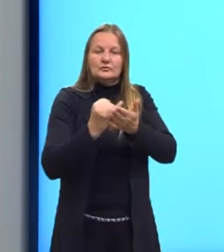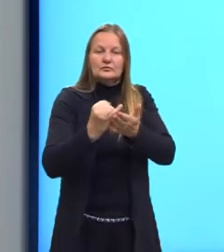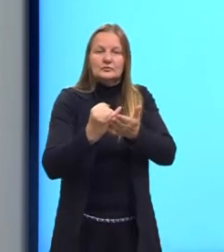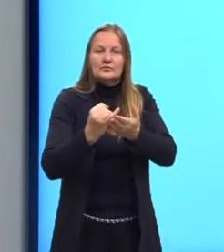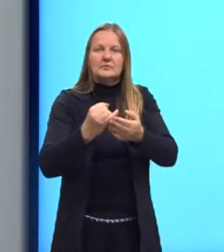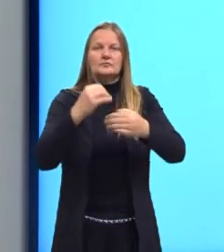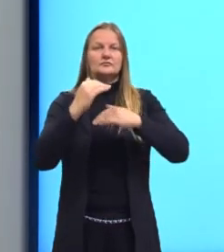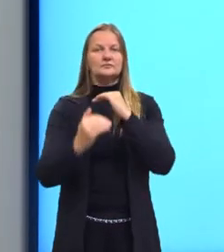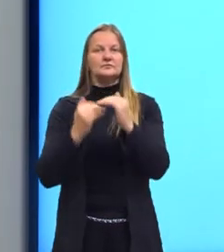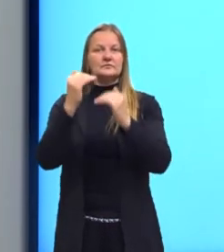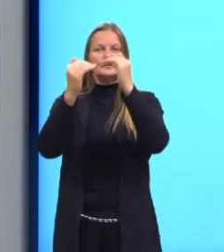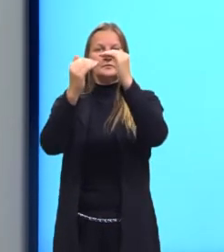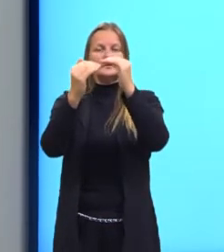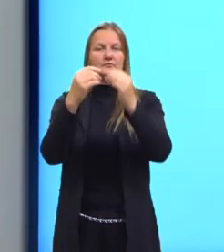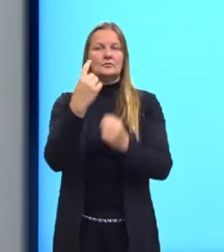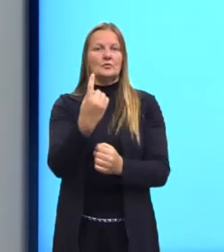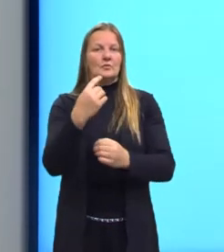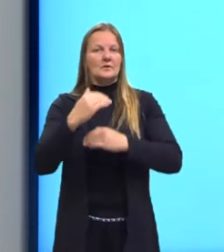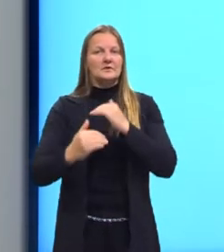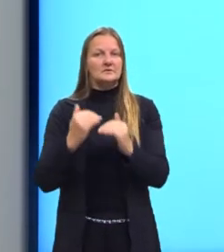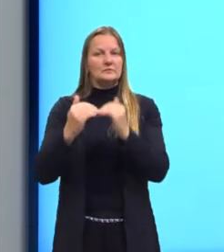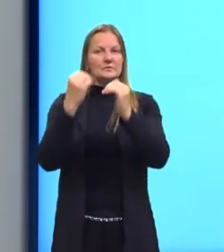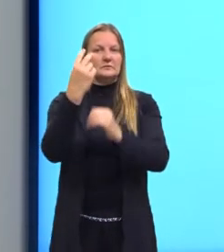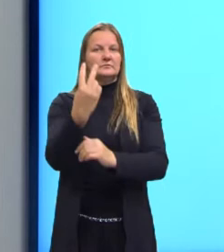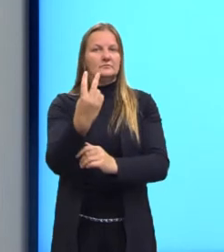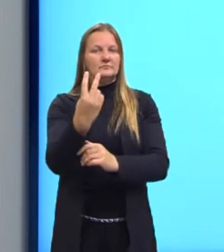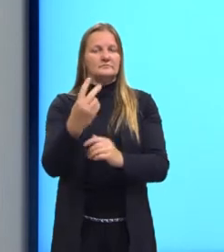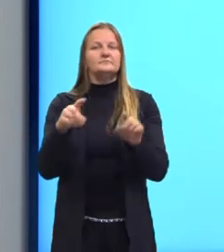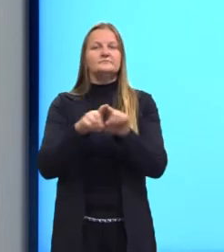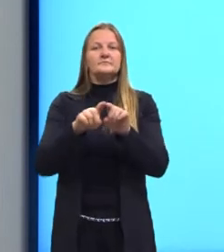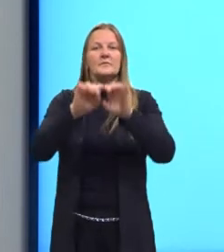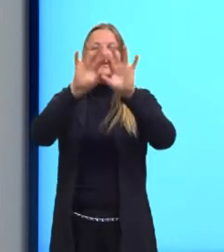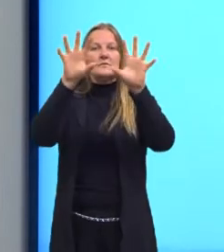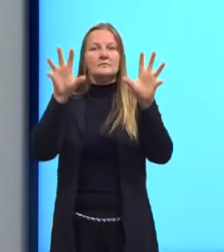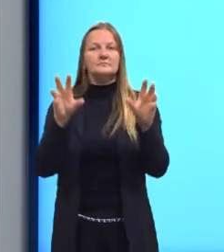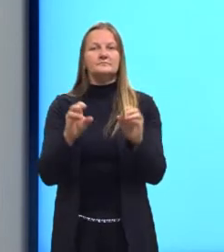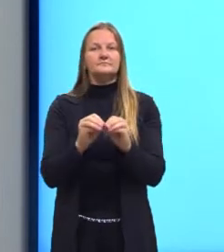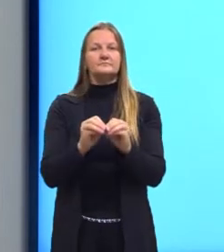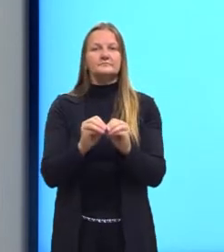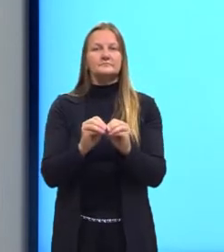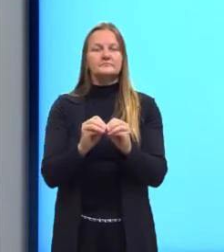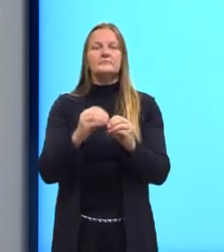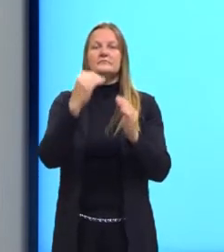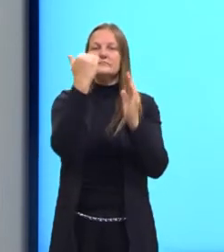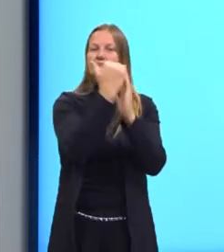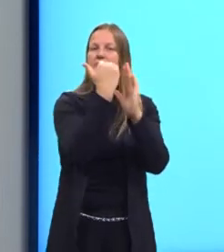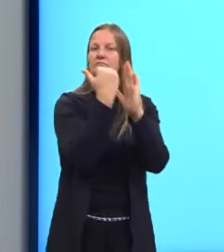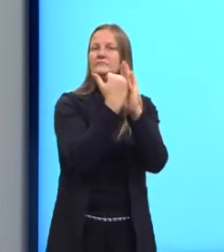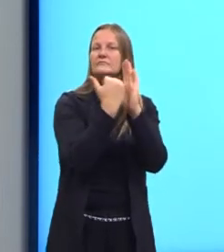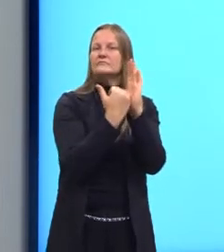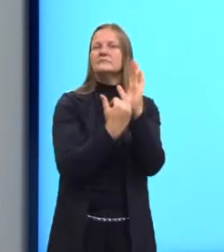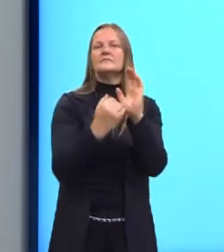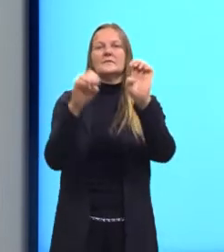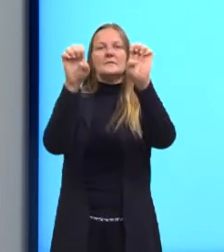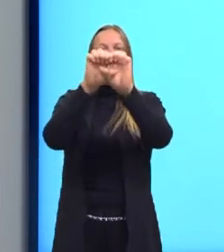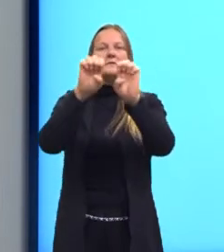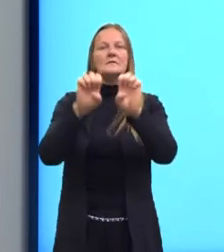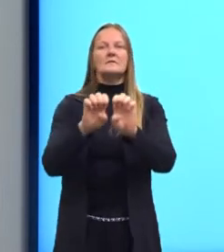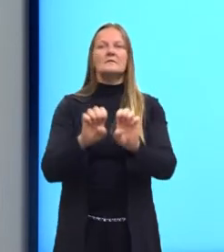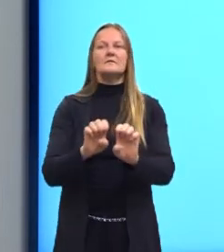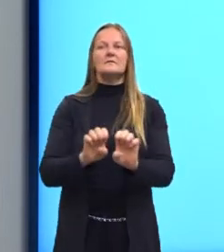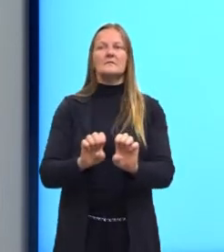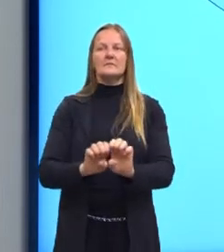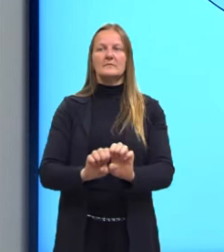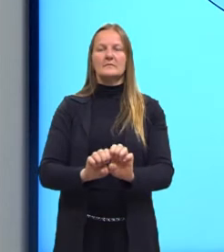desenvolvimento 1 desenvolvimento 2 e conclusão Beleza então